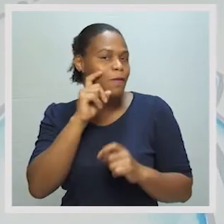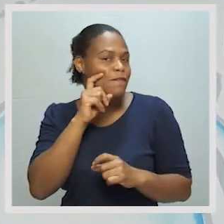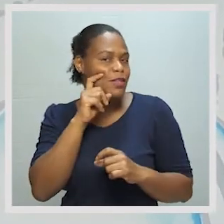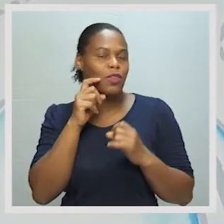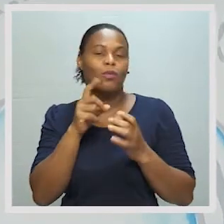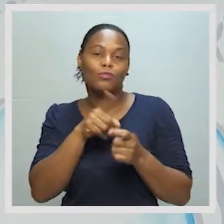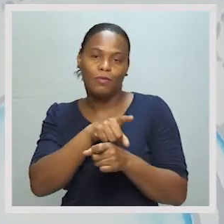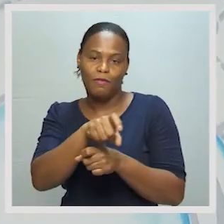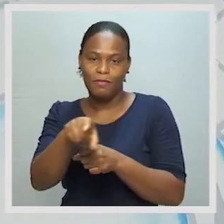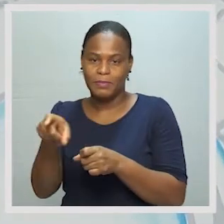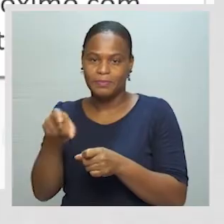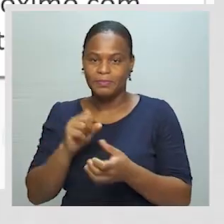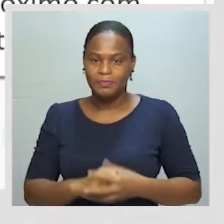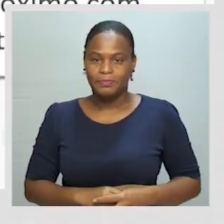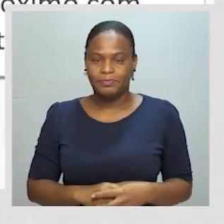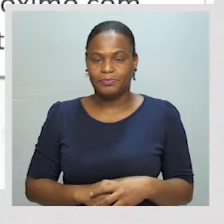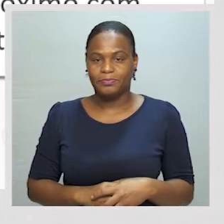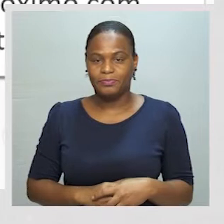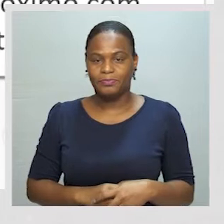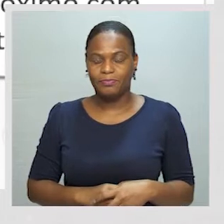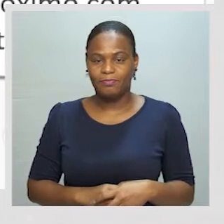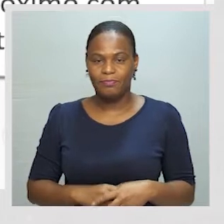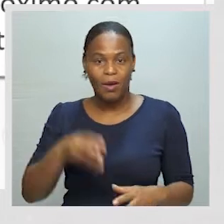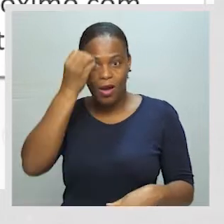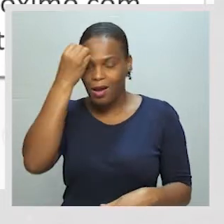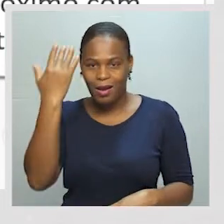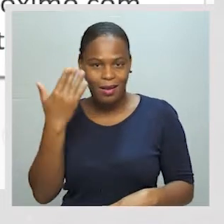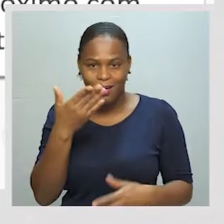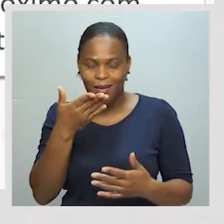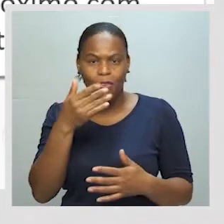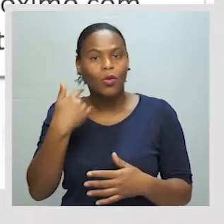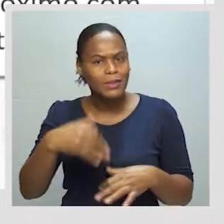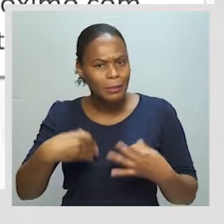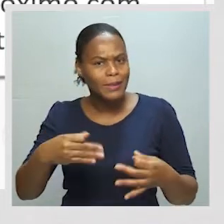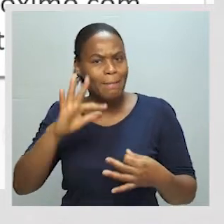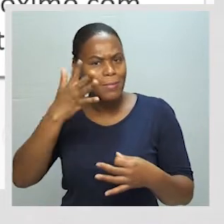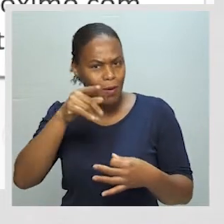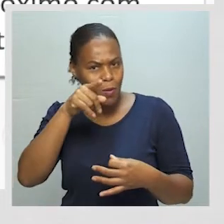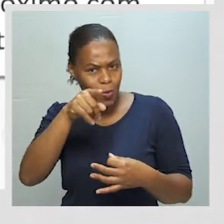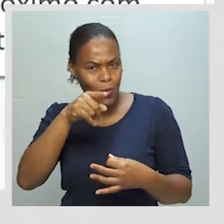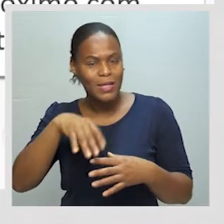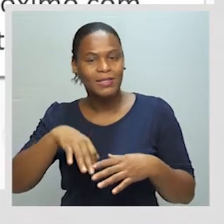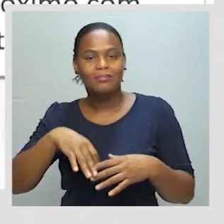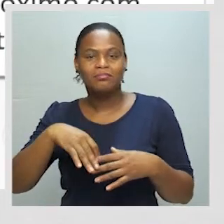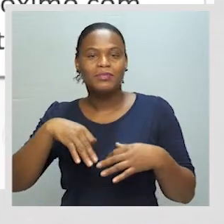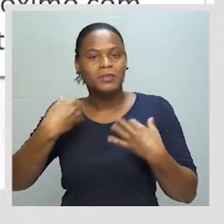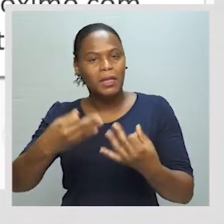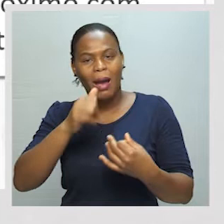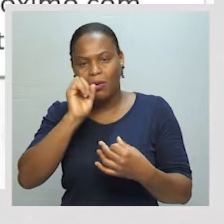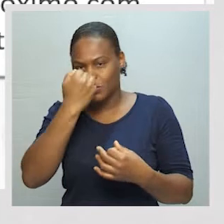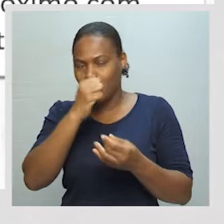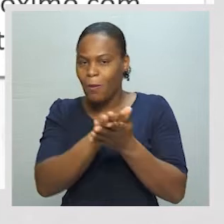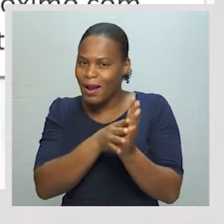prevenção do Covid-19. Não se esqueçam de lavar as mãos sempre com